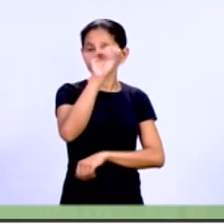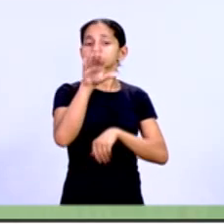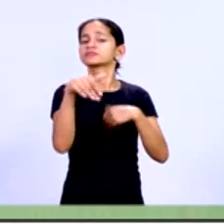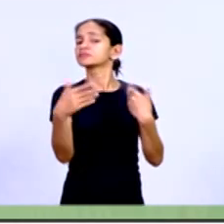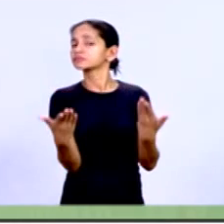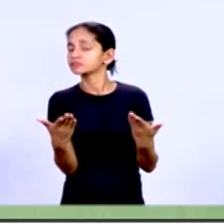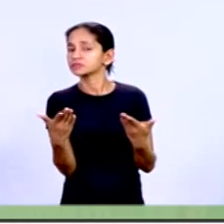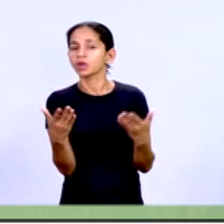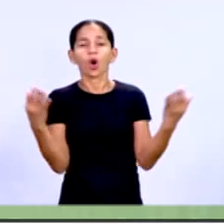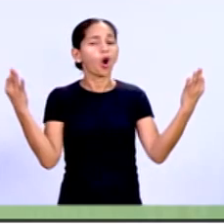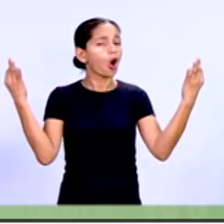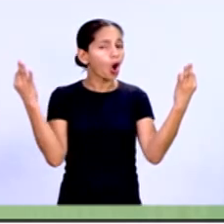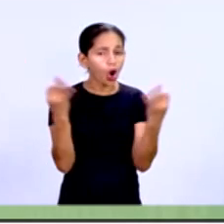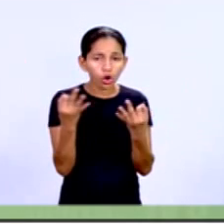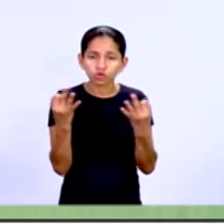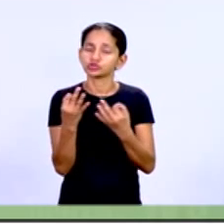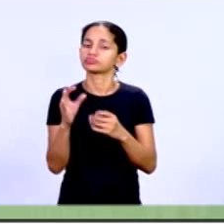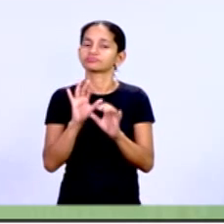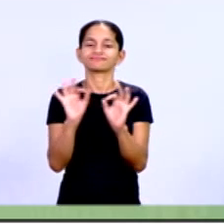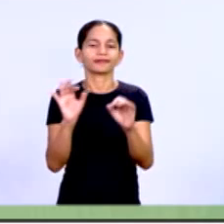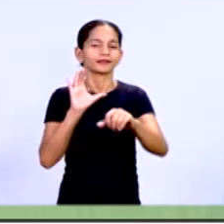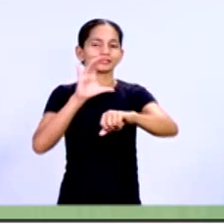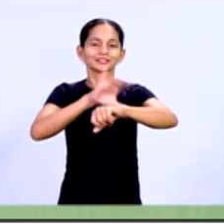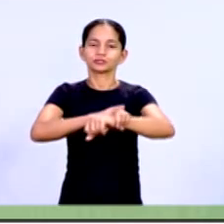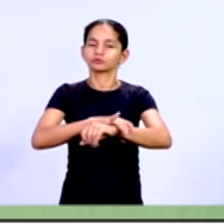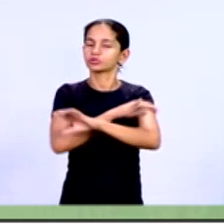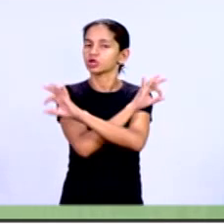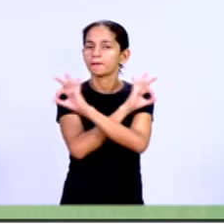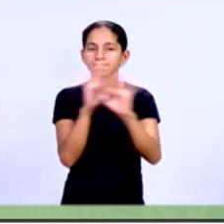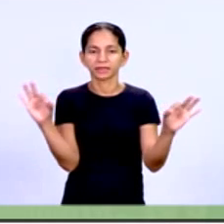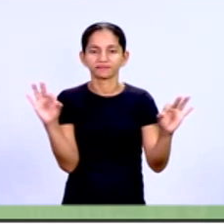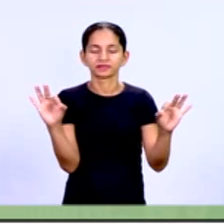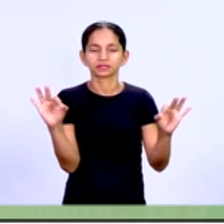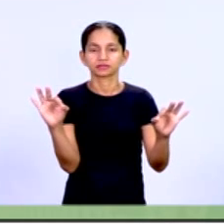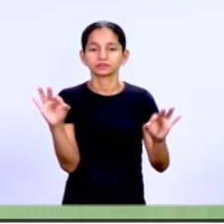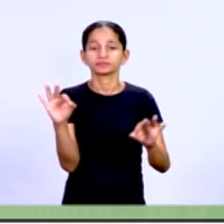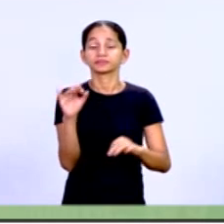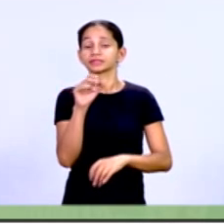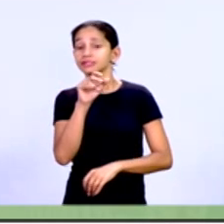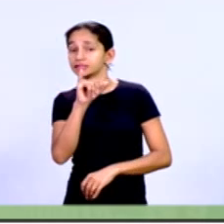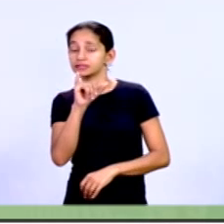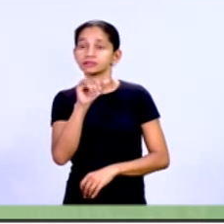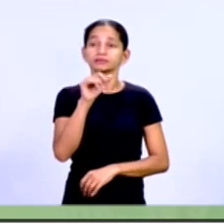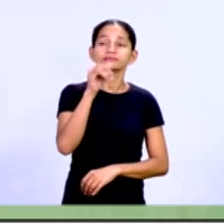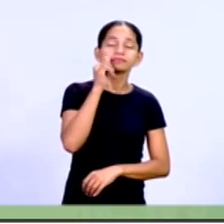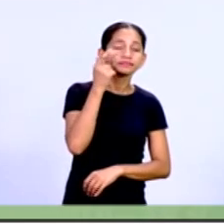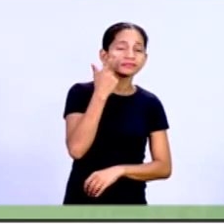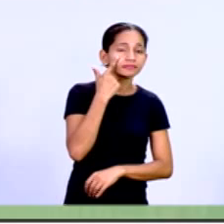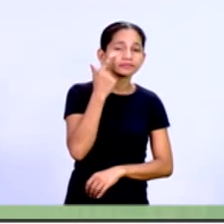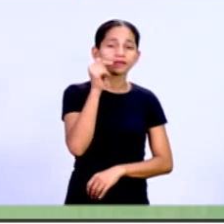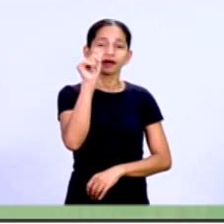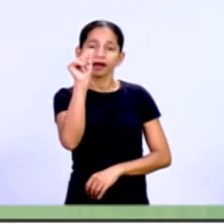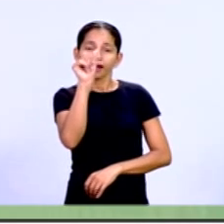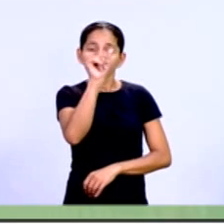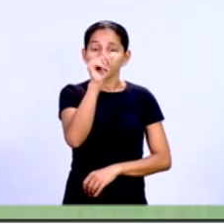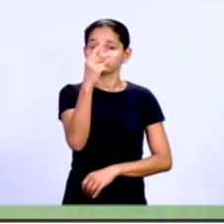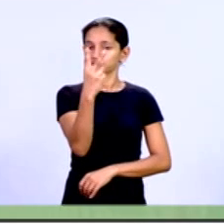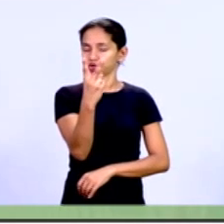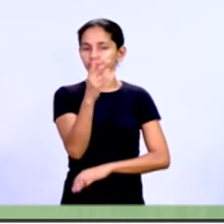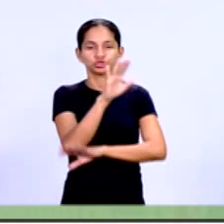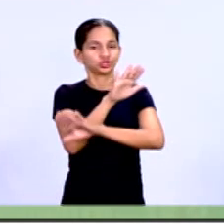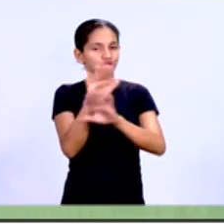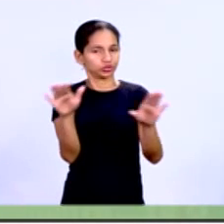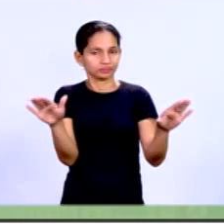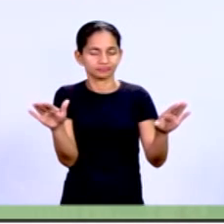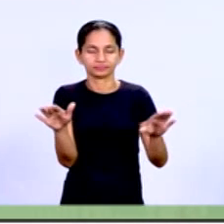investimento excelente, você não corre risco. Se AA é um ótimo pagador, não tem tanto